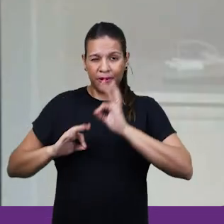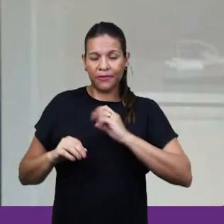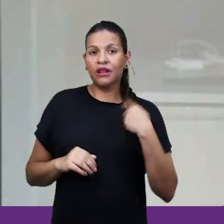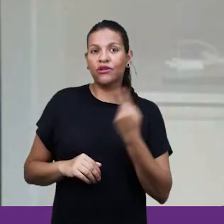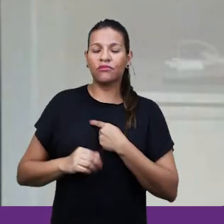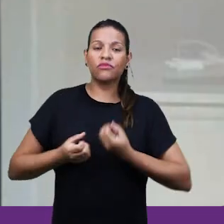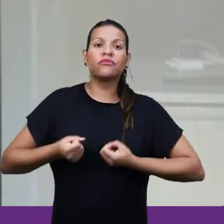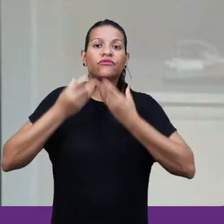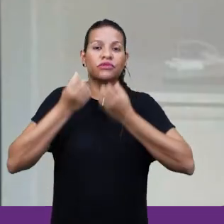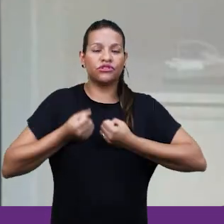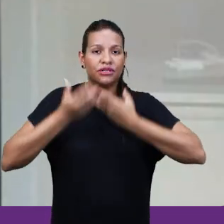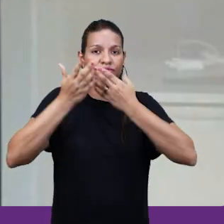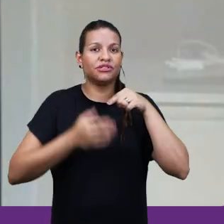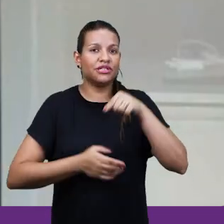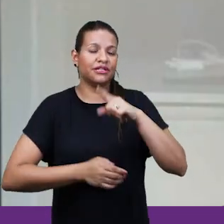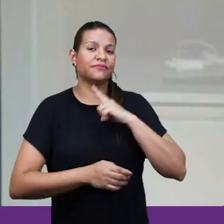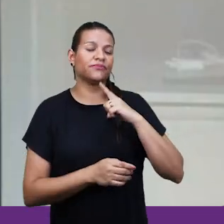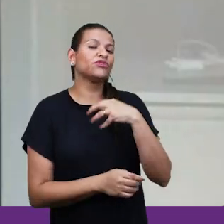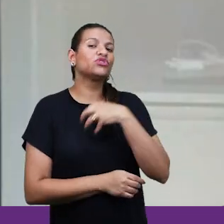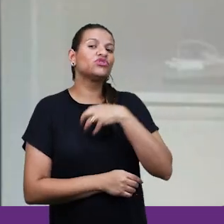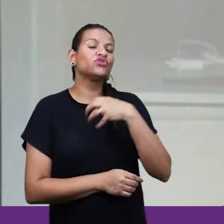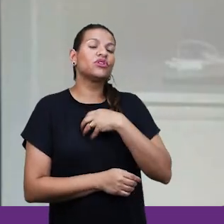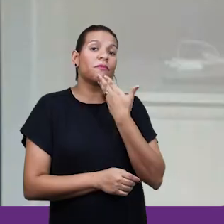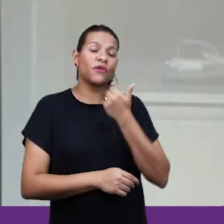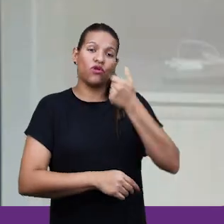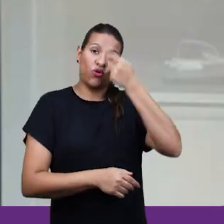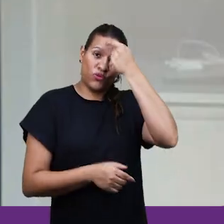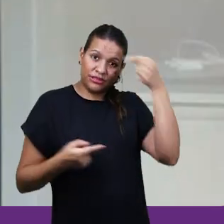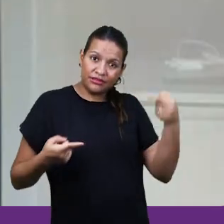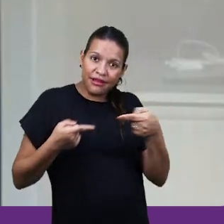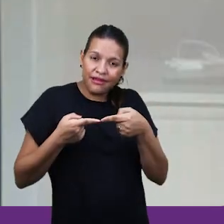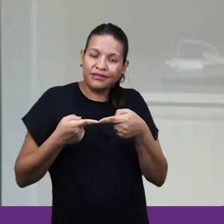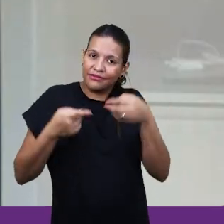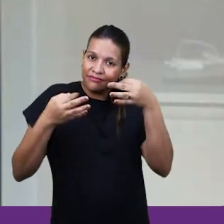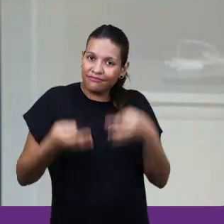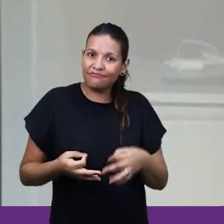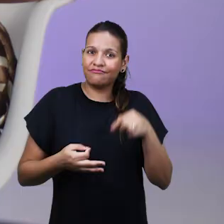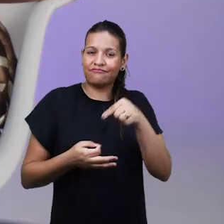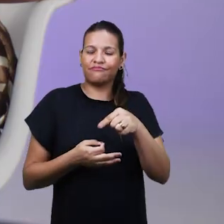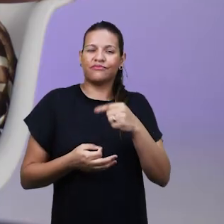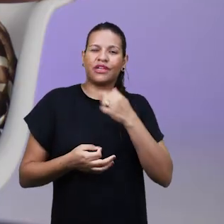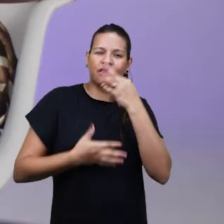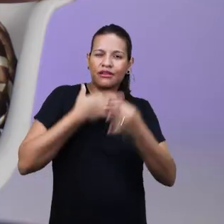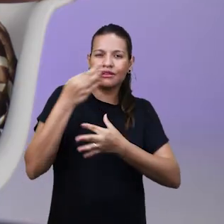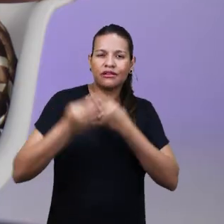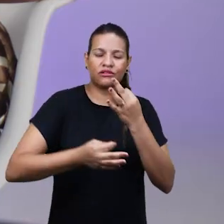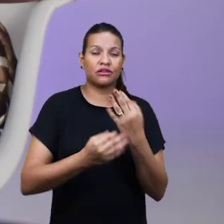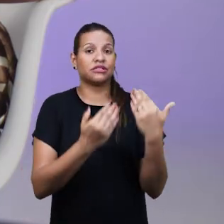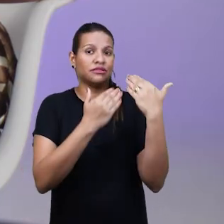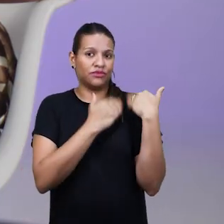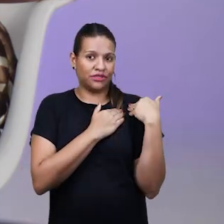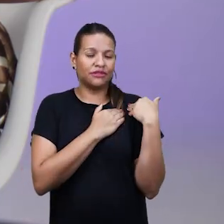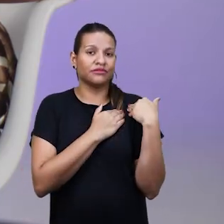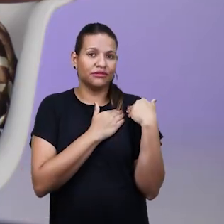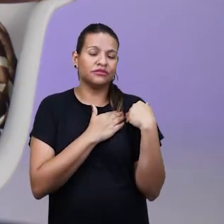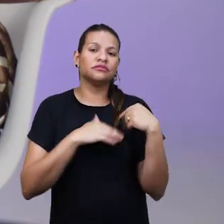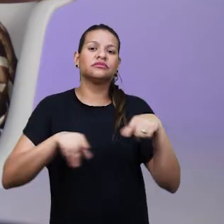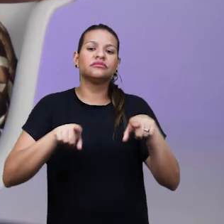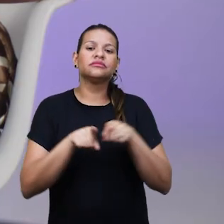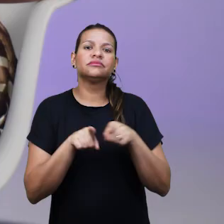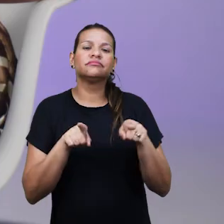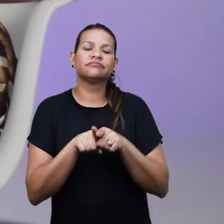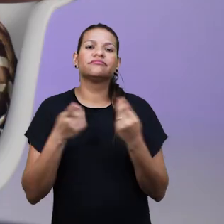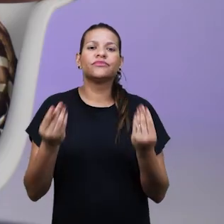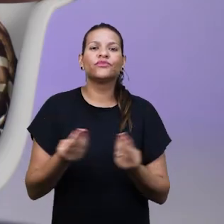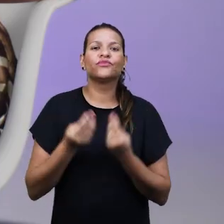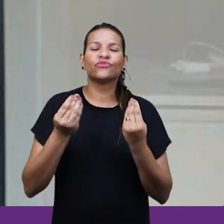para consumir informação de um jeito muito mais consciente, de um jeito mais crítico, mais responsável, e